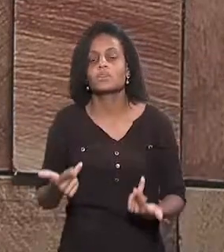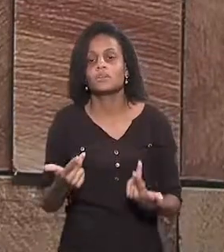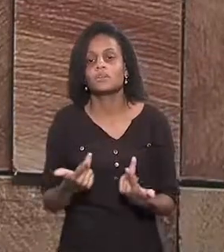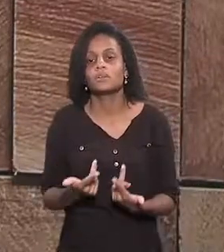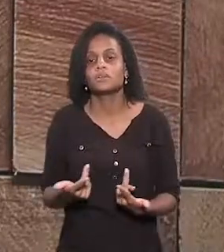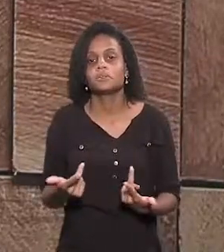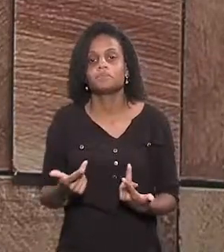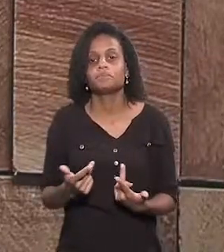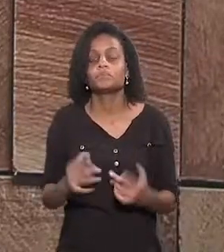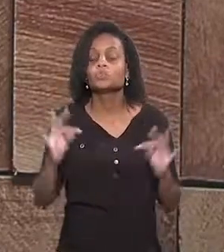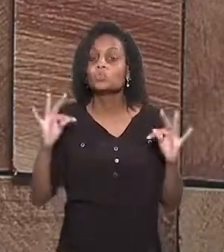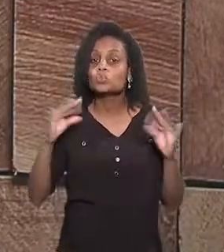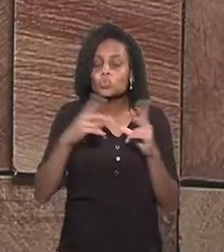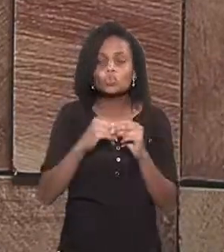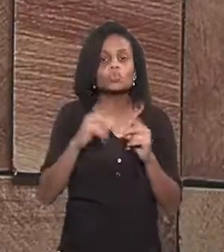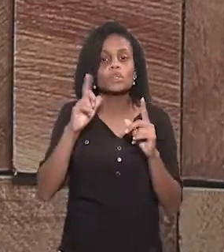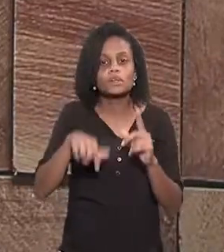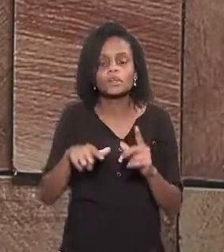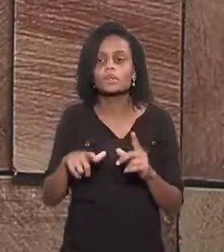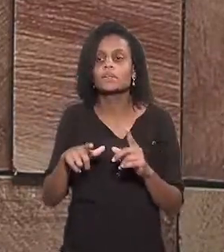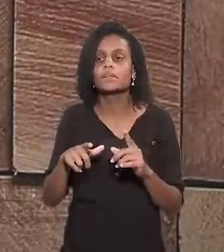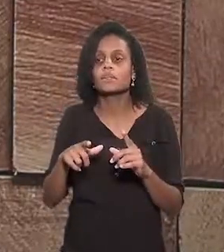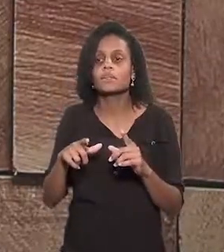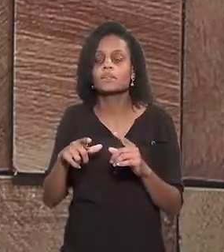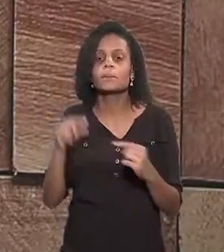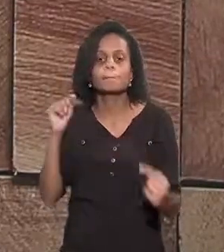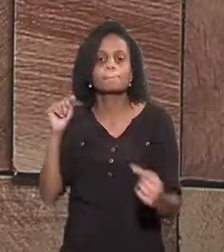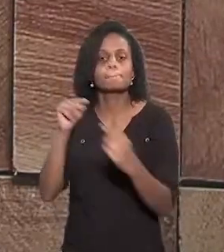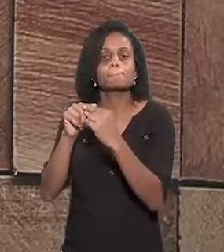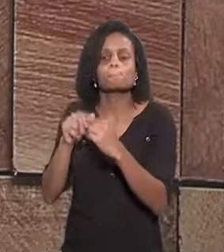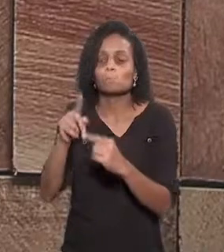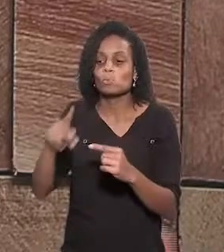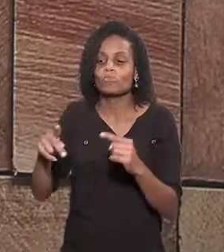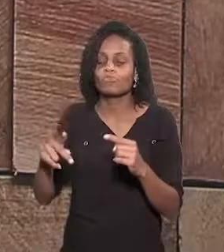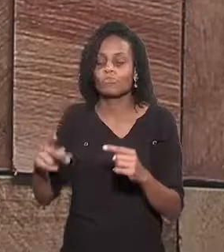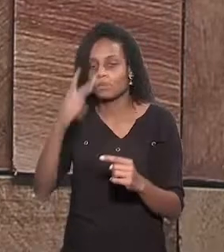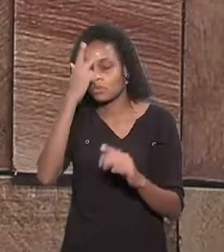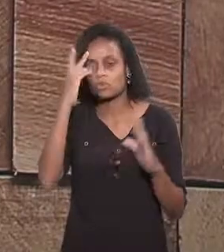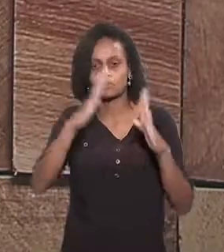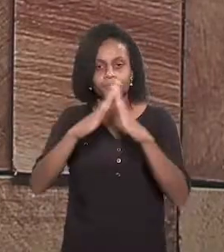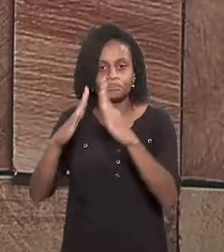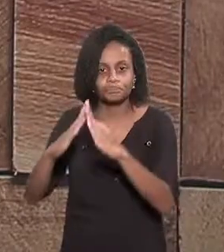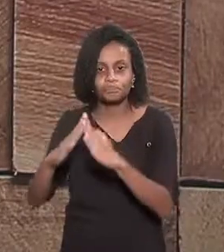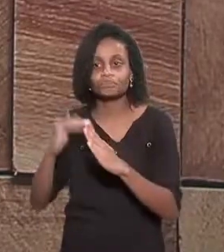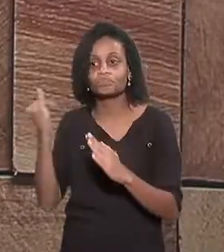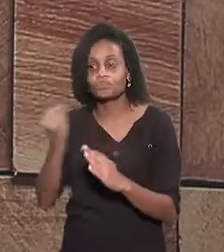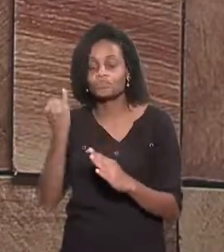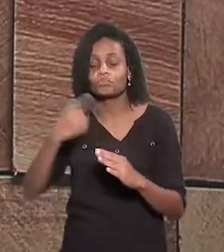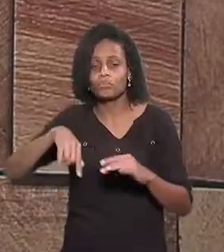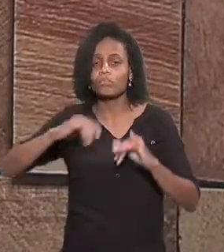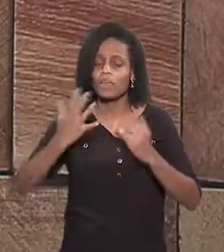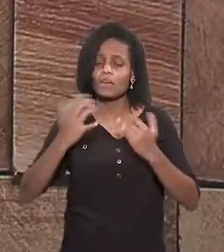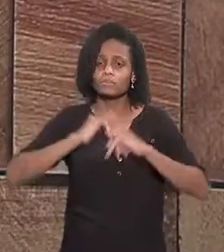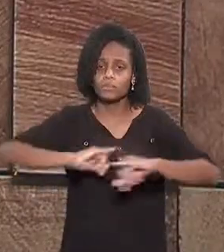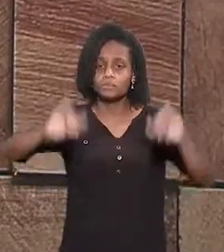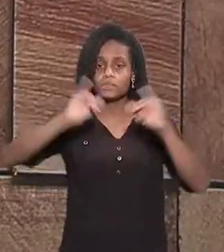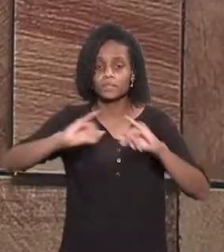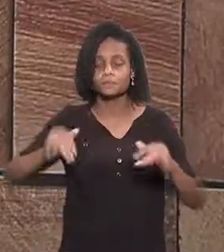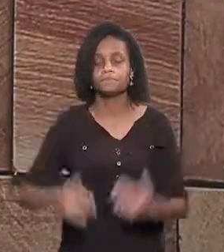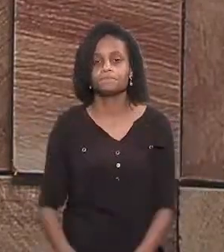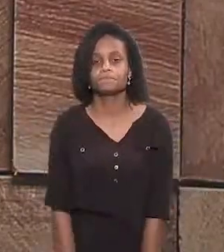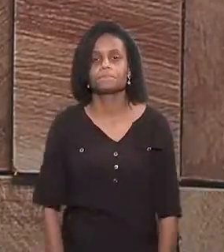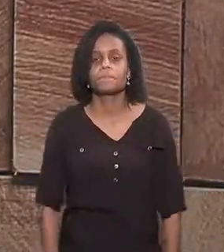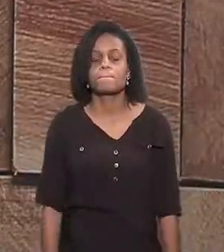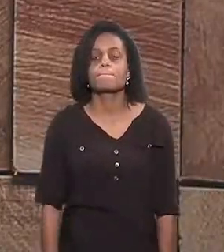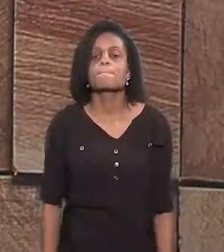que envolvem diretamente o morador, é uma responsabilidade também do Voz de Comunidade mostrar isso, de dar voz à comunidade. E hoje,